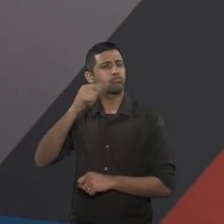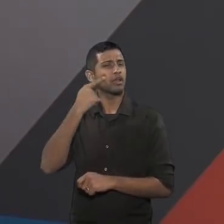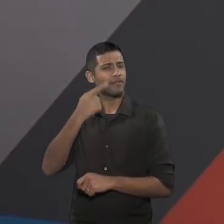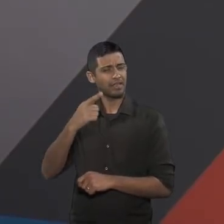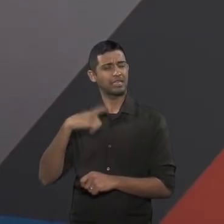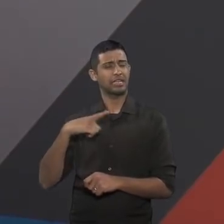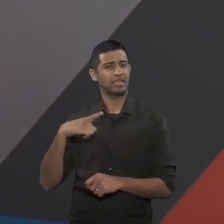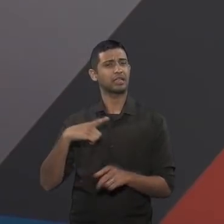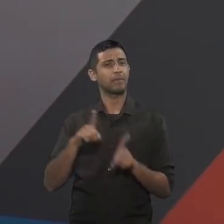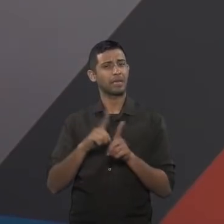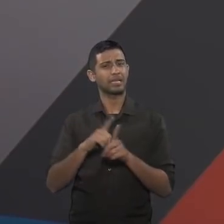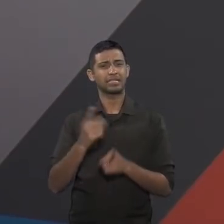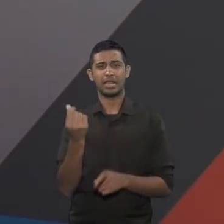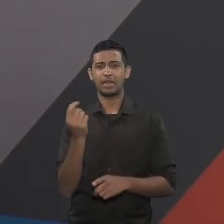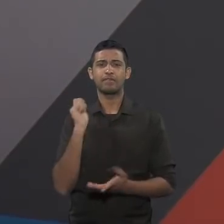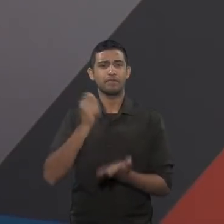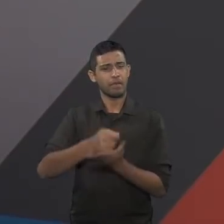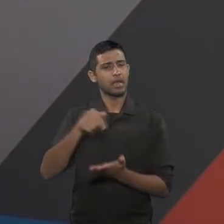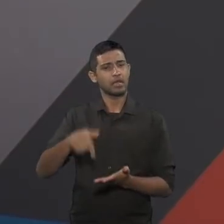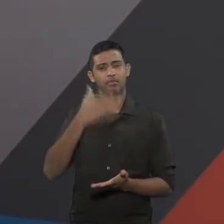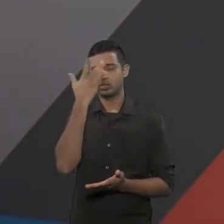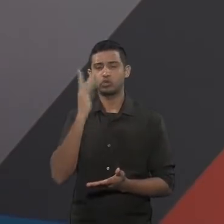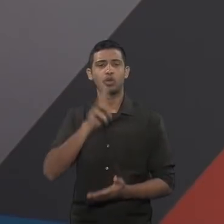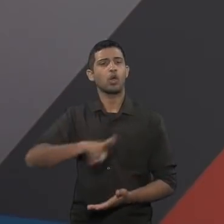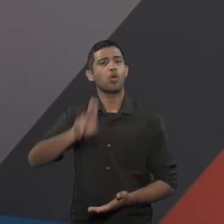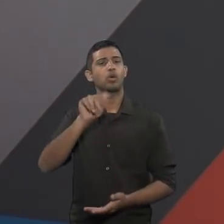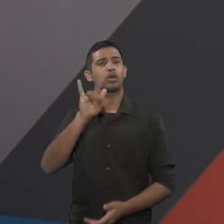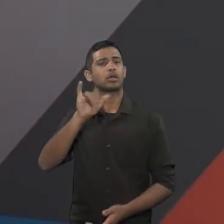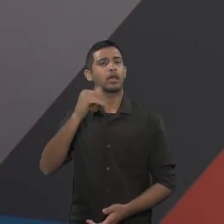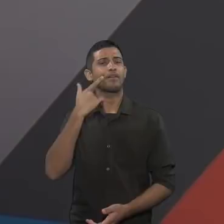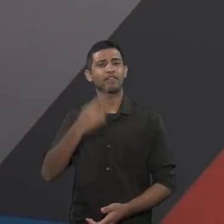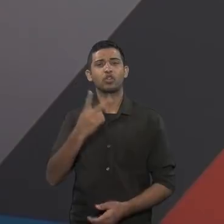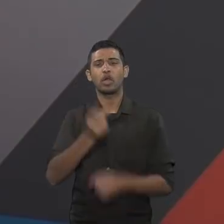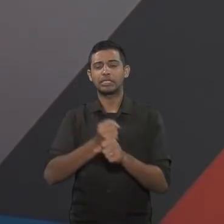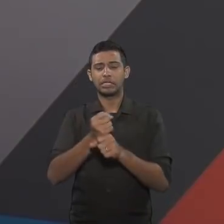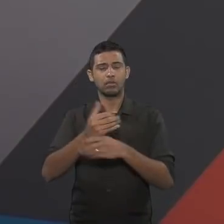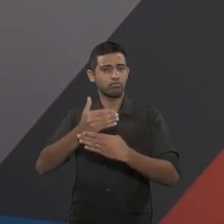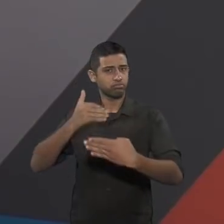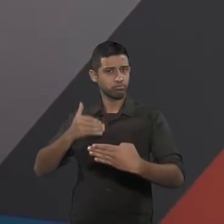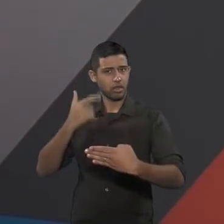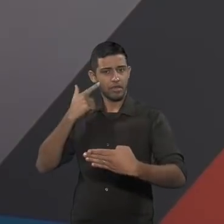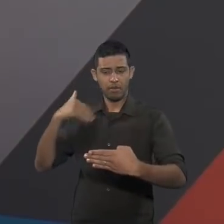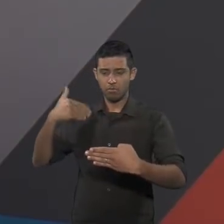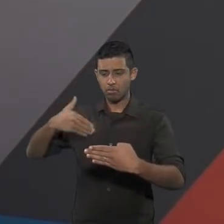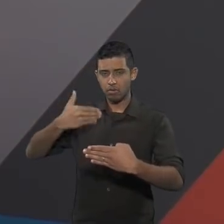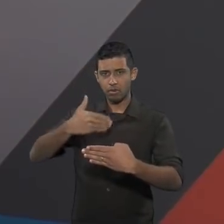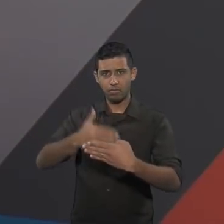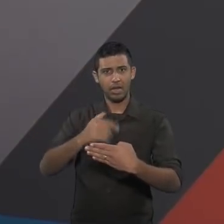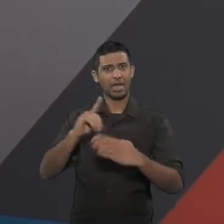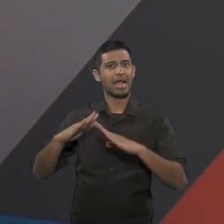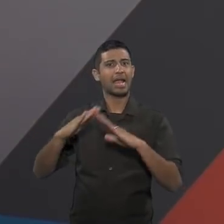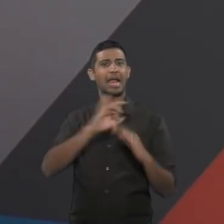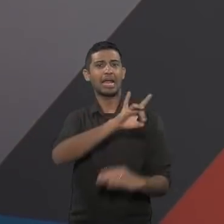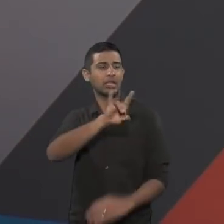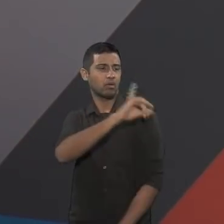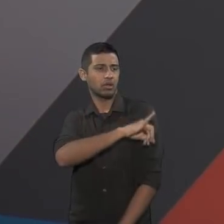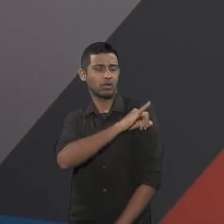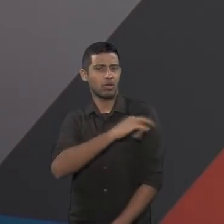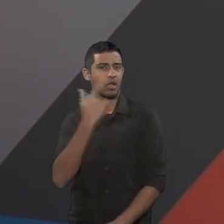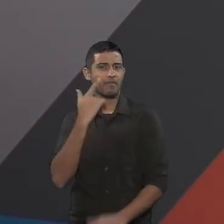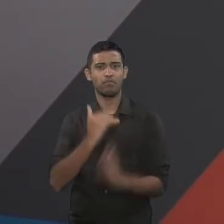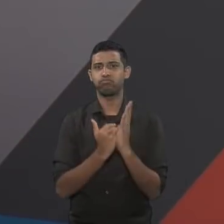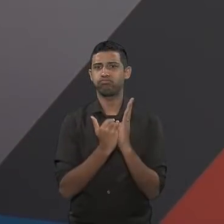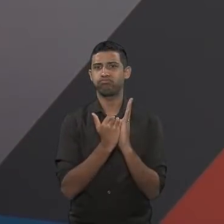das maiores tarifas pagas pelo consumidor. Só nos últimos 2 anos, a conta de gás na casa dos cariocas e